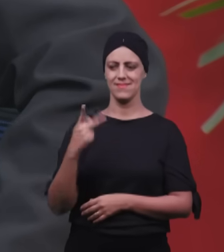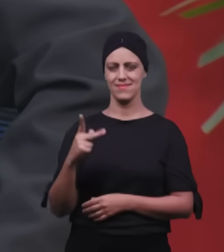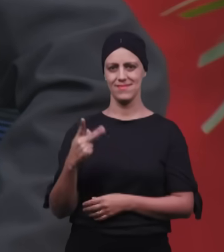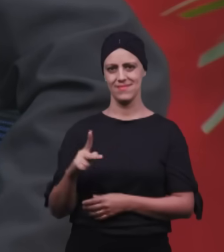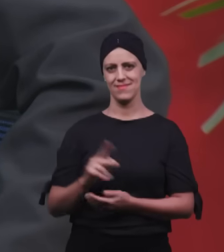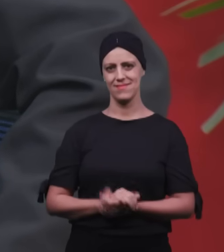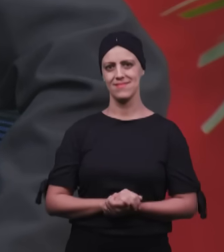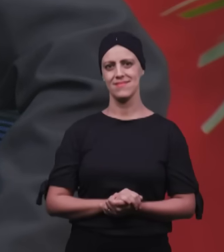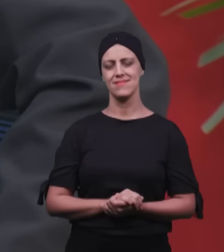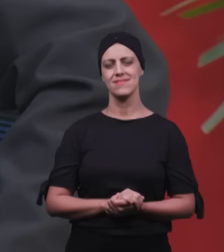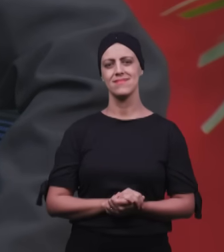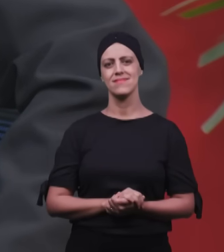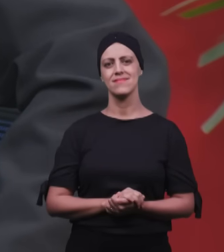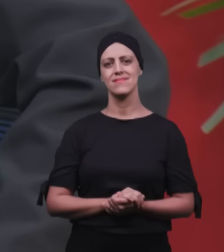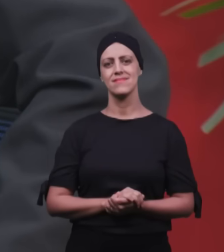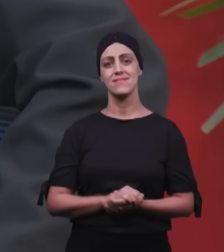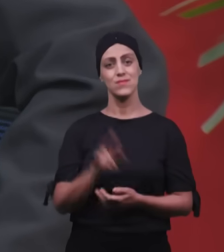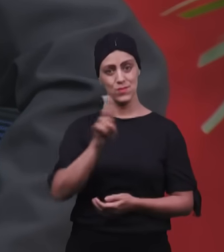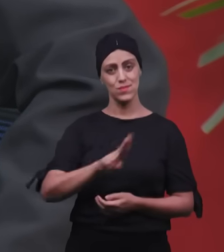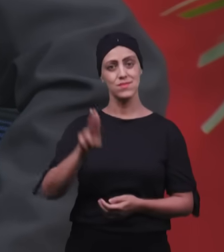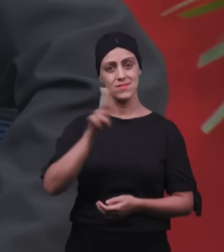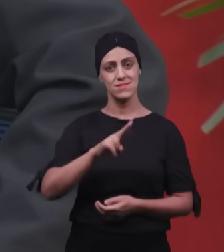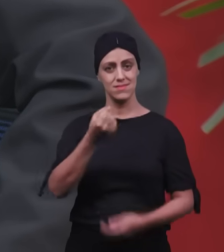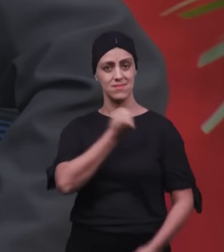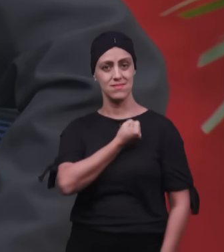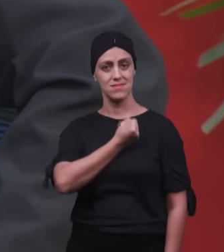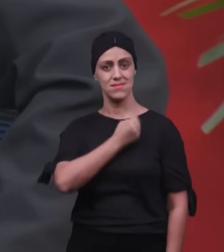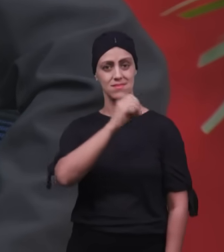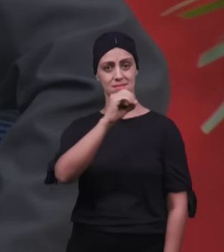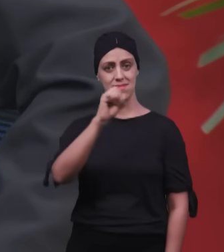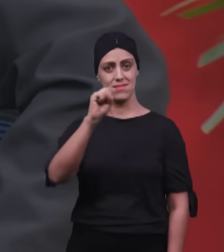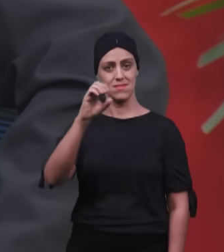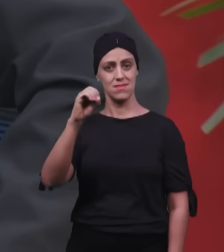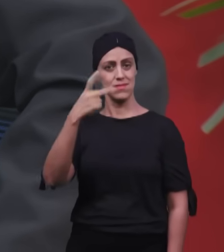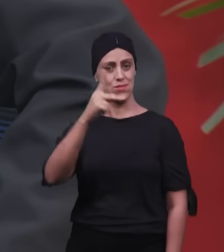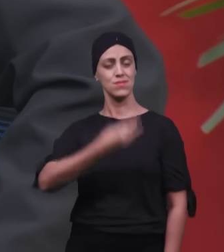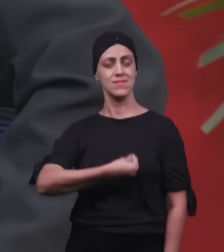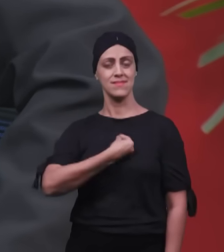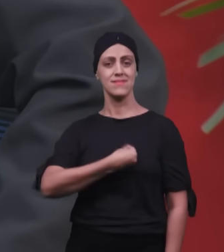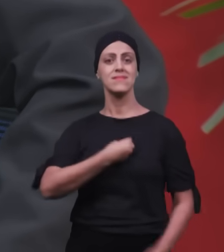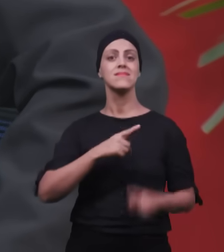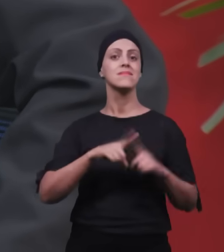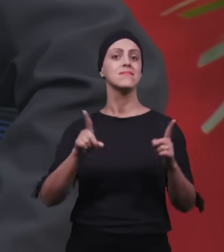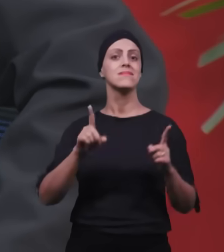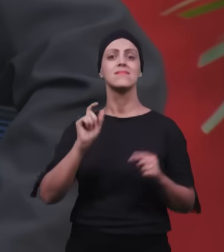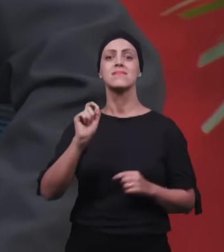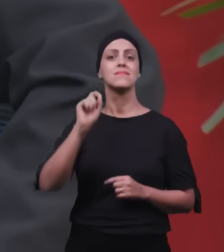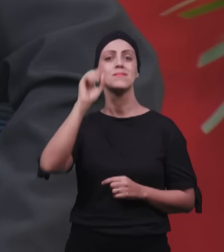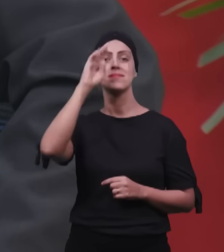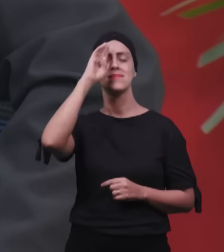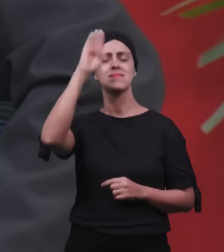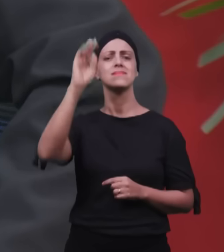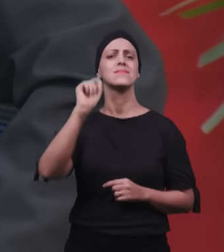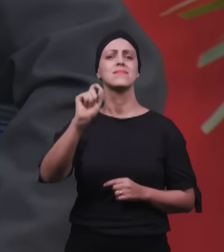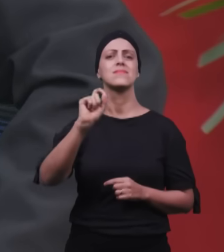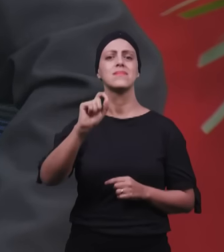está necessitando então use o 0800 para sua vida mas principalmente